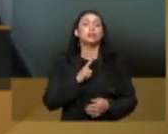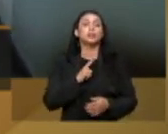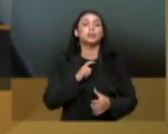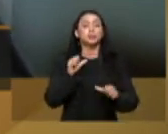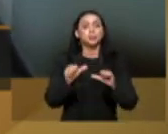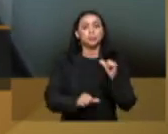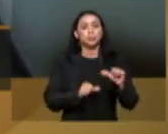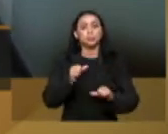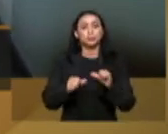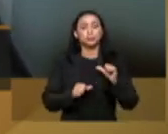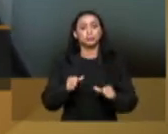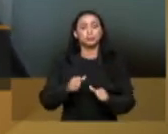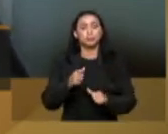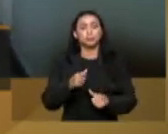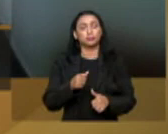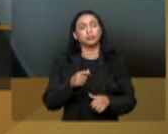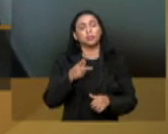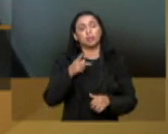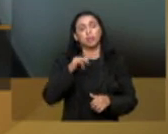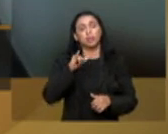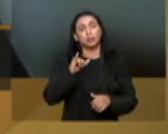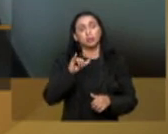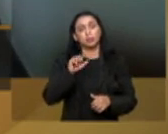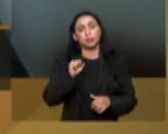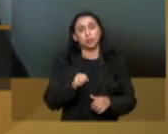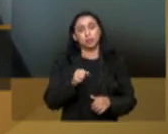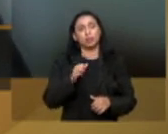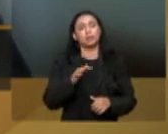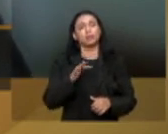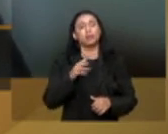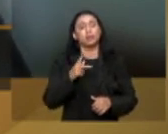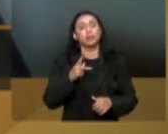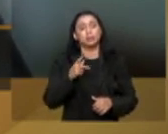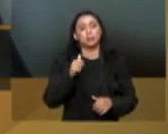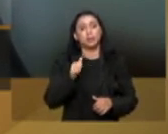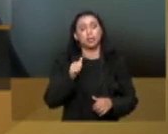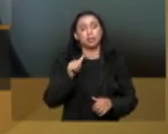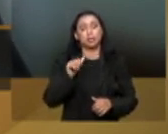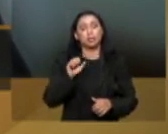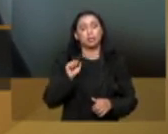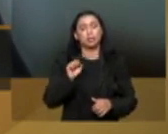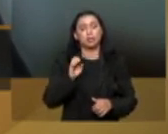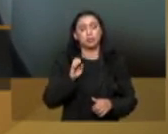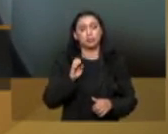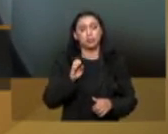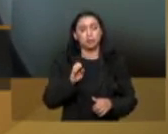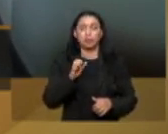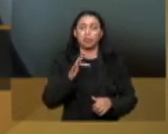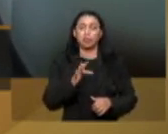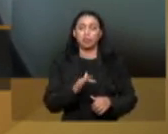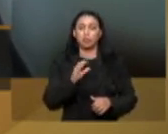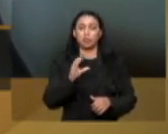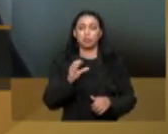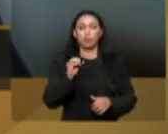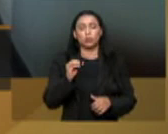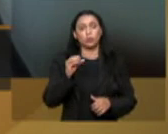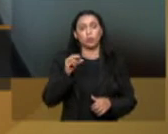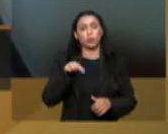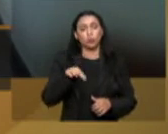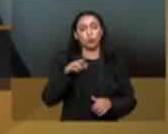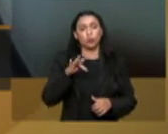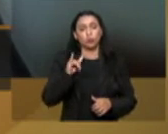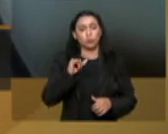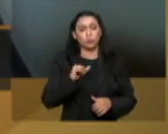da contribuição ao PIS-PASEP e da COFINS sobre a produção de álcool geraria um grande e